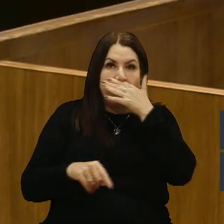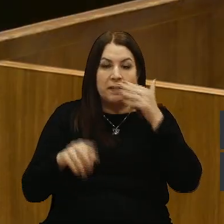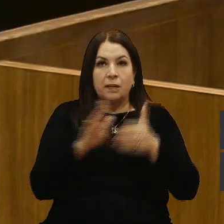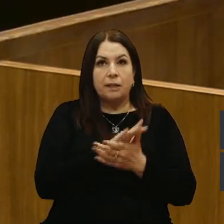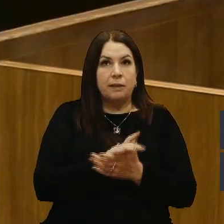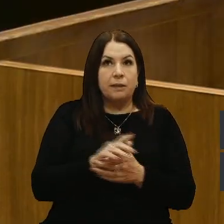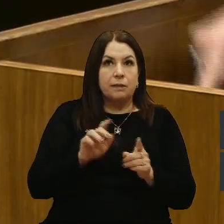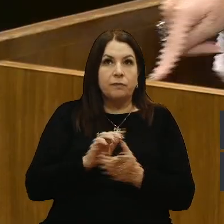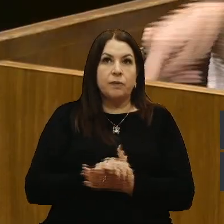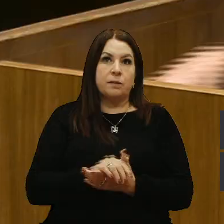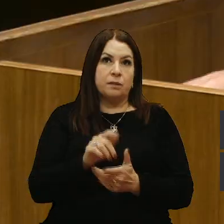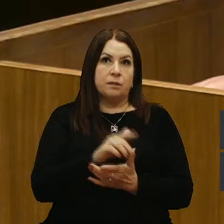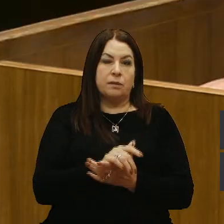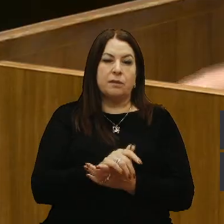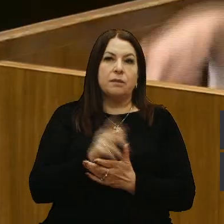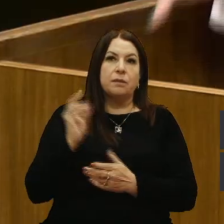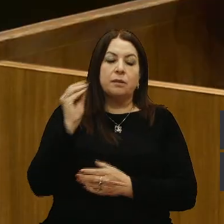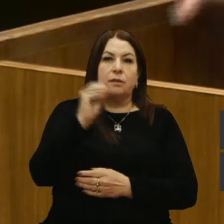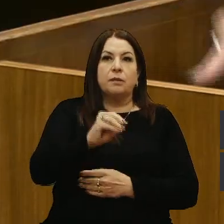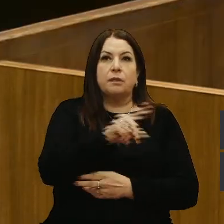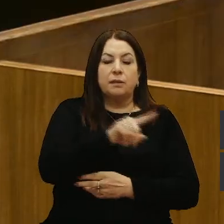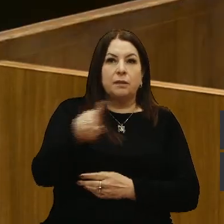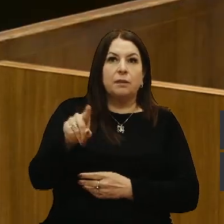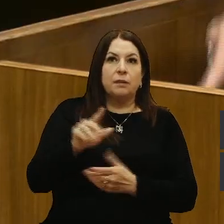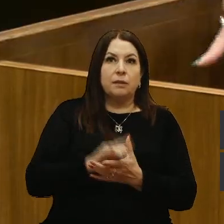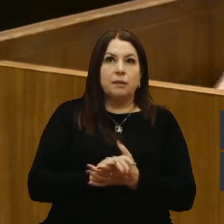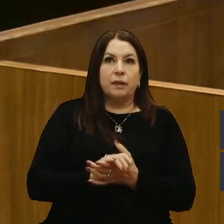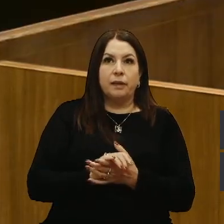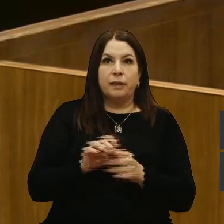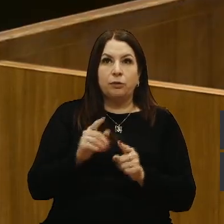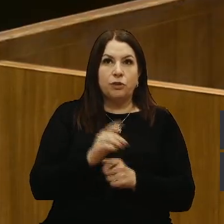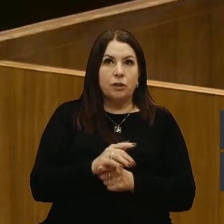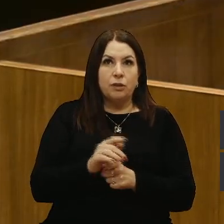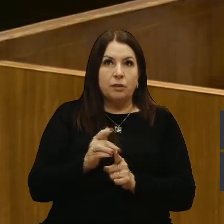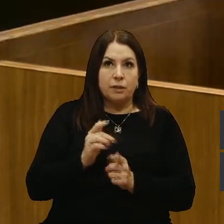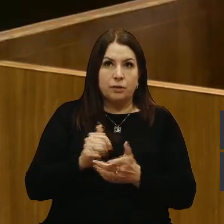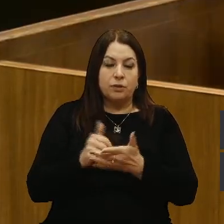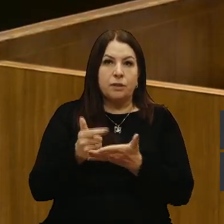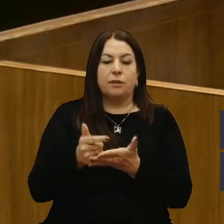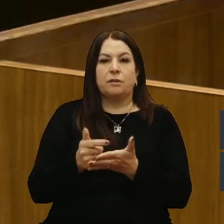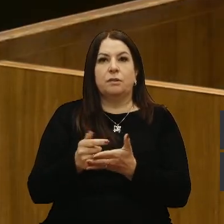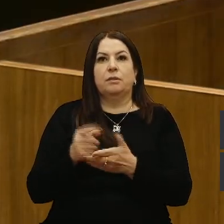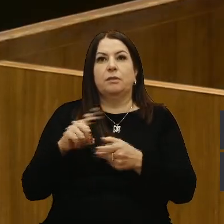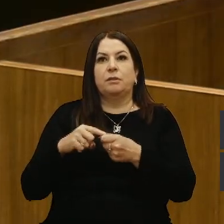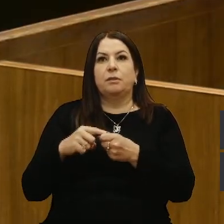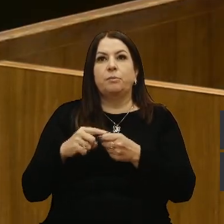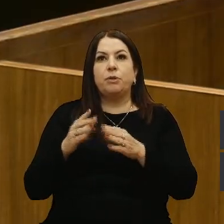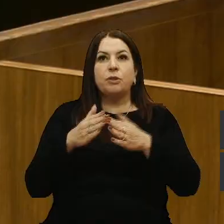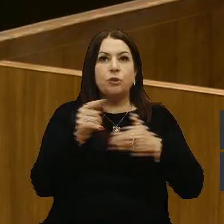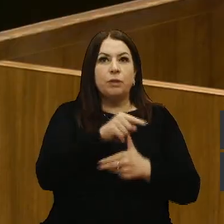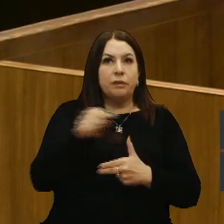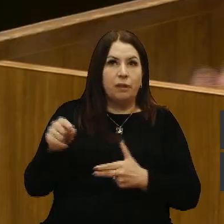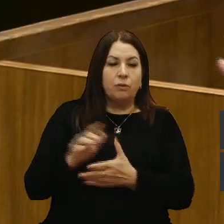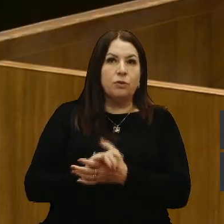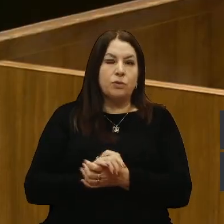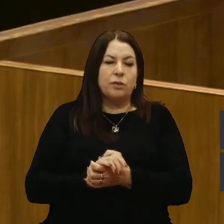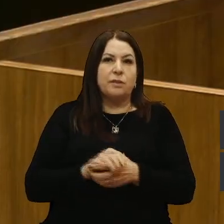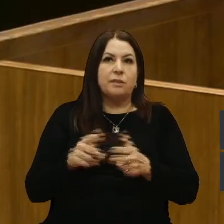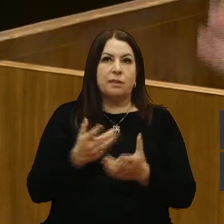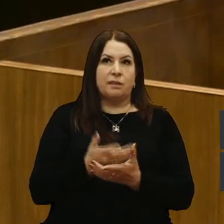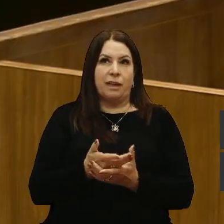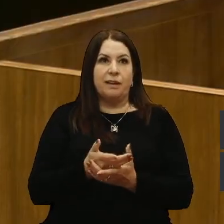decreto só vai ser reposto se tem exoneração, aposentadoria, licenças e tal, né?